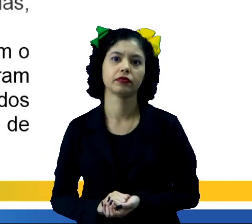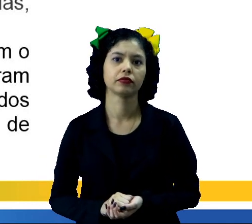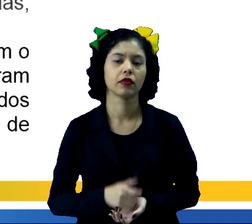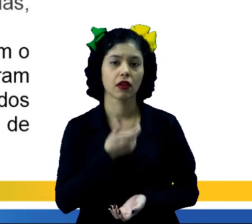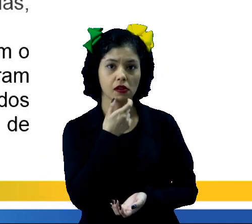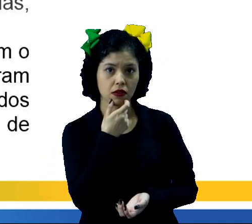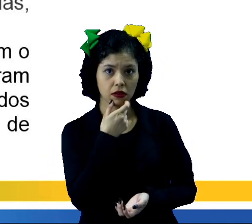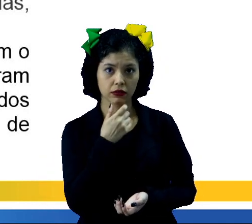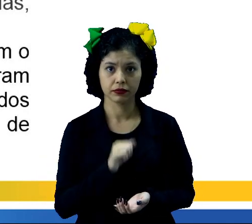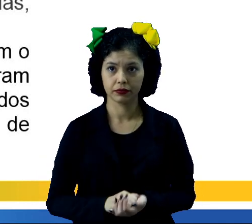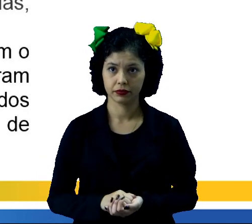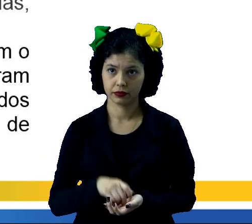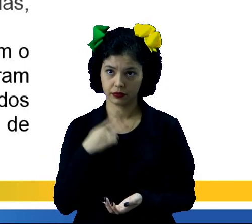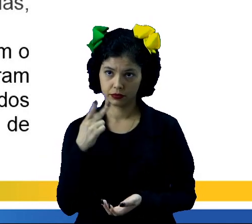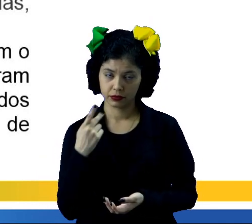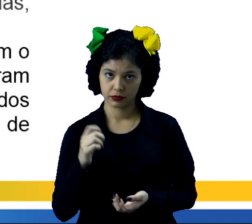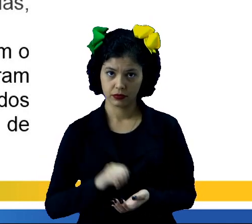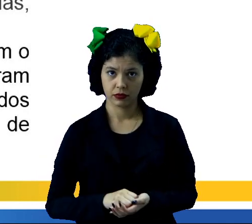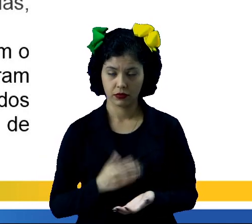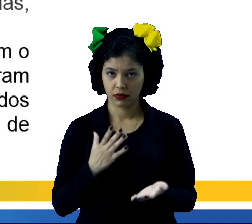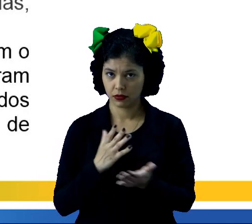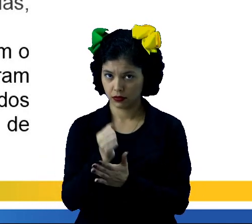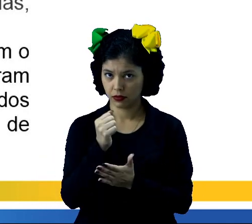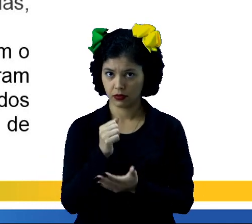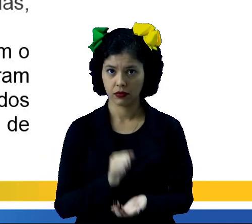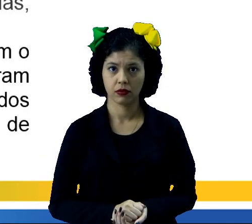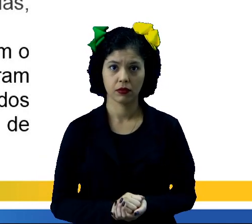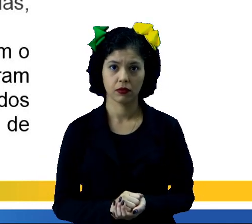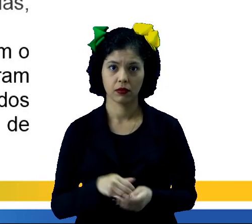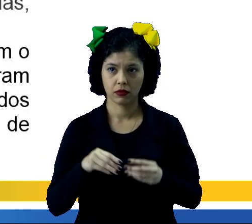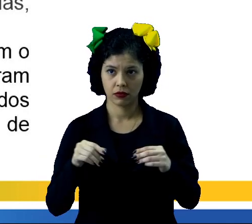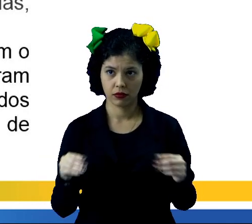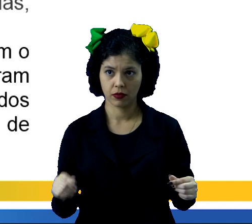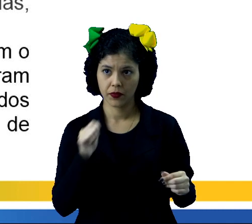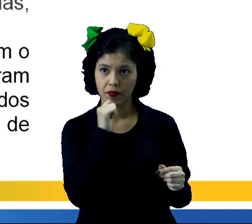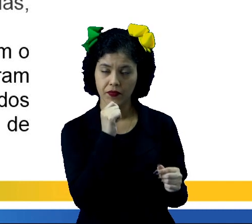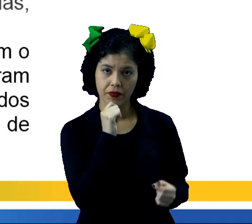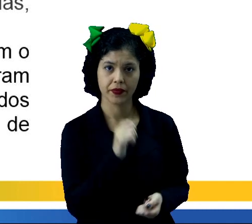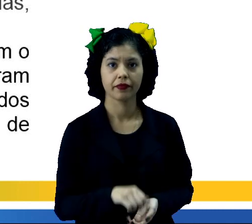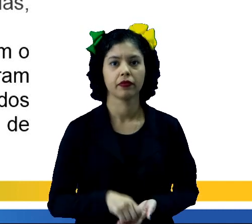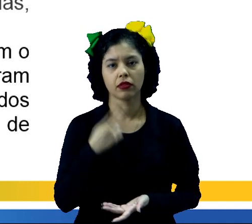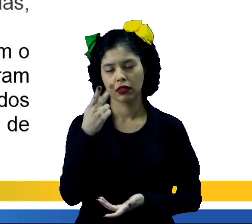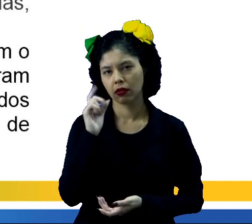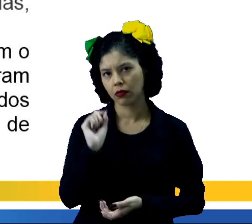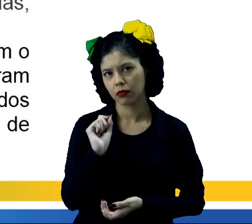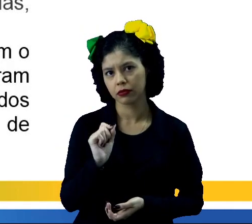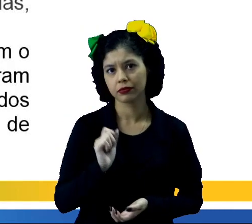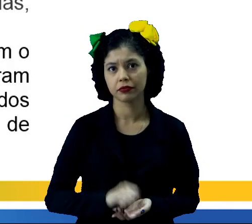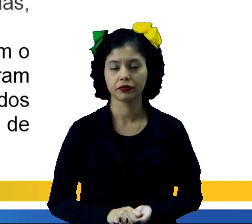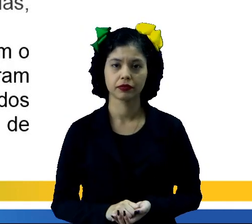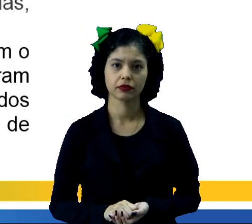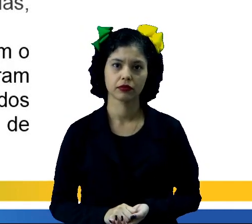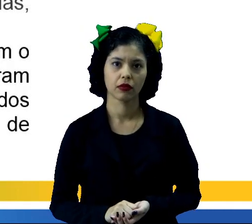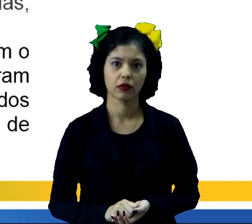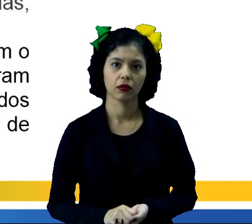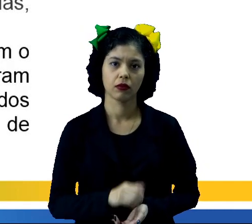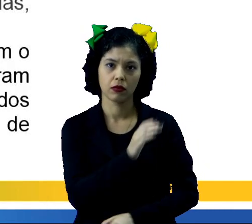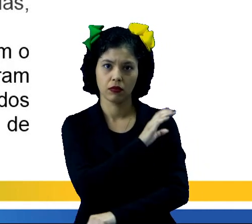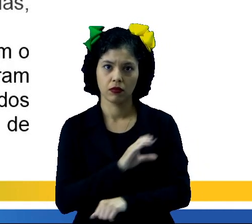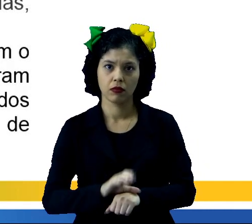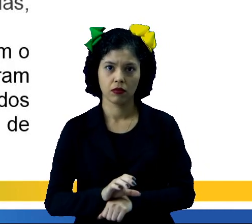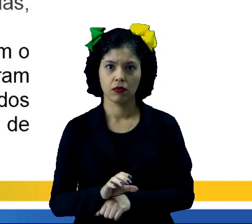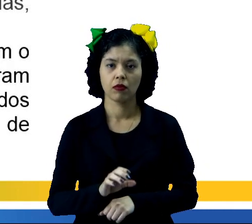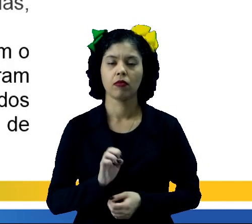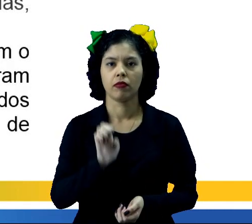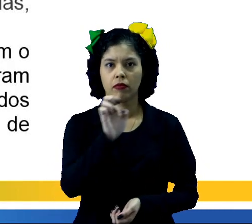holandeses e ingleses resolvem conquistar os territórios além-mar, ficou declarado, né, a imposição da cultura europeia ante as